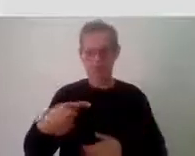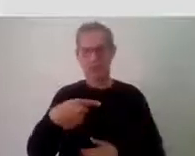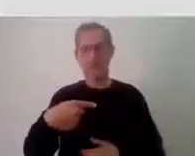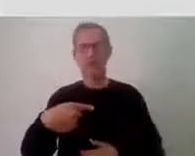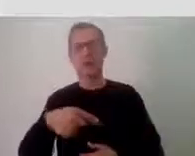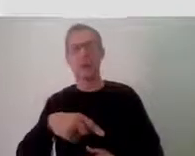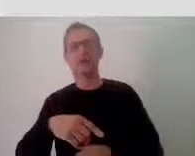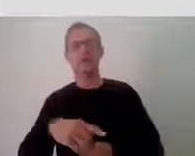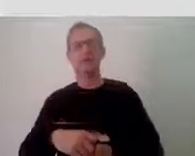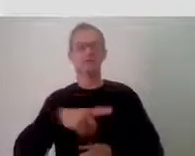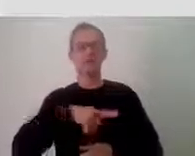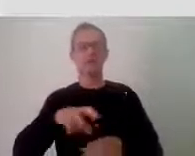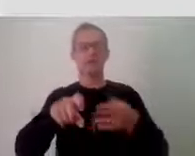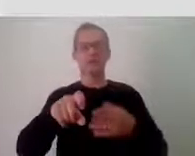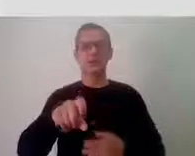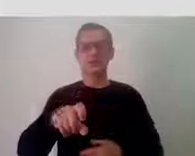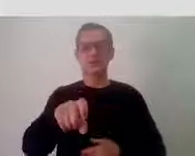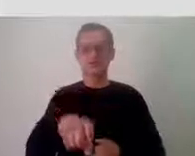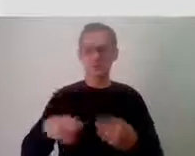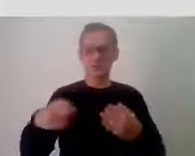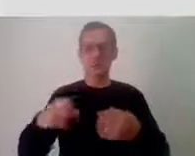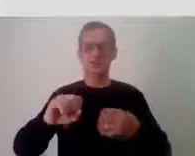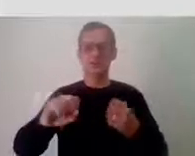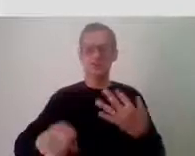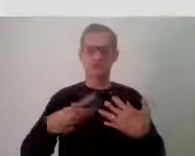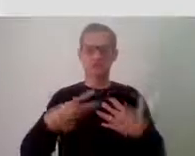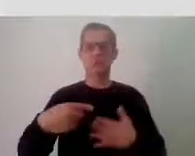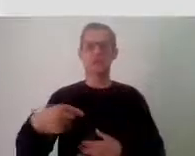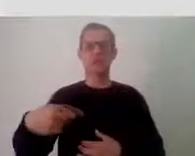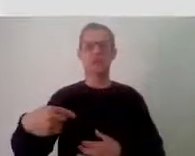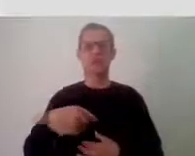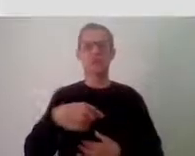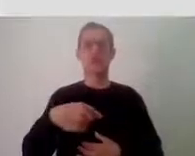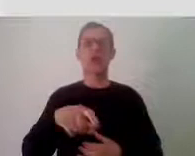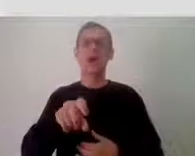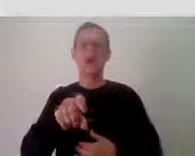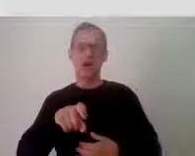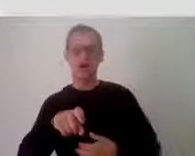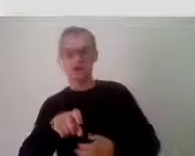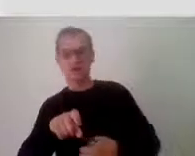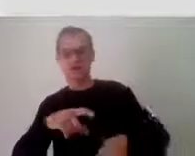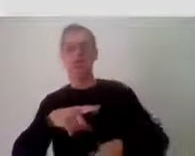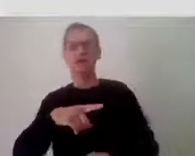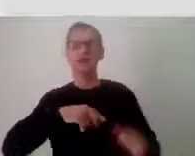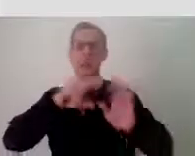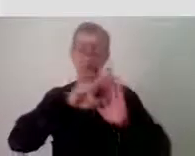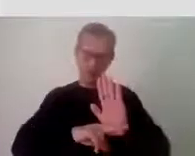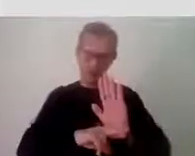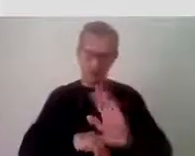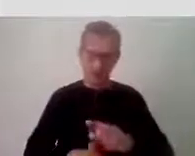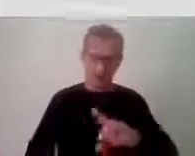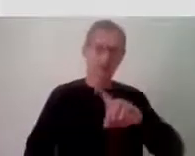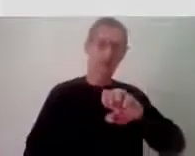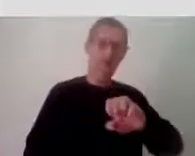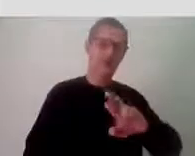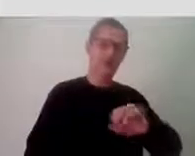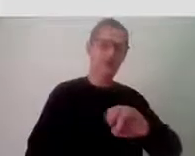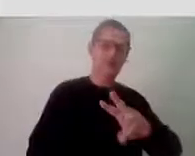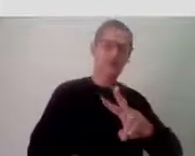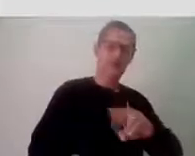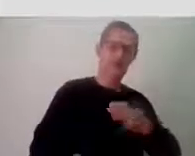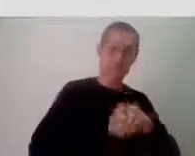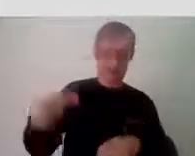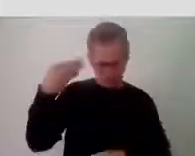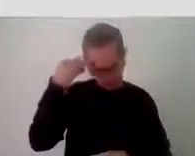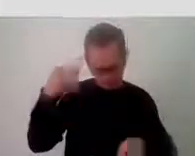x elevado ao expoente negativo. As nossas regrinhas de derivação, essas têm que estar na ponta da língua e também as nossas